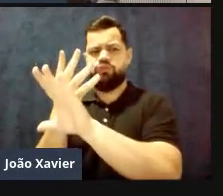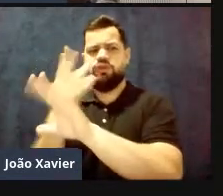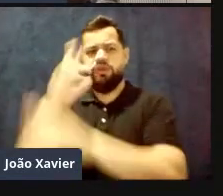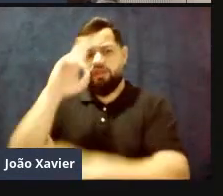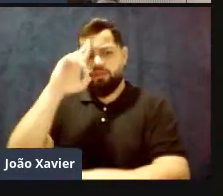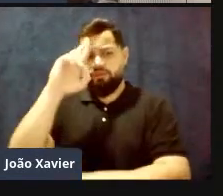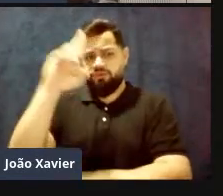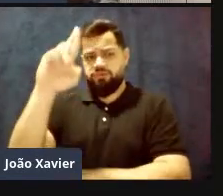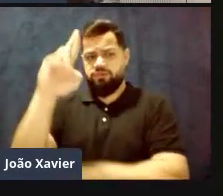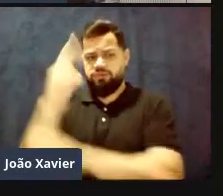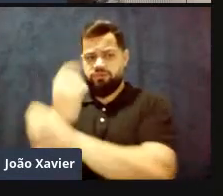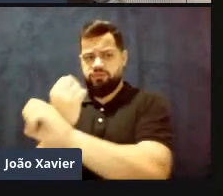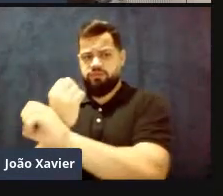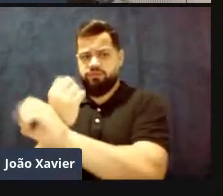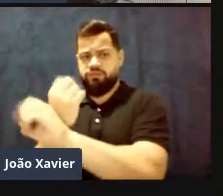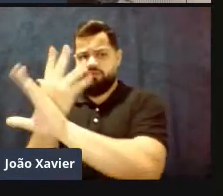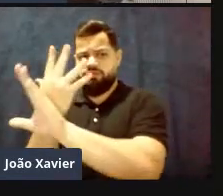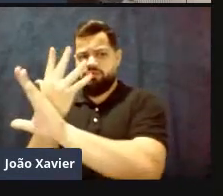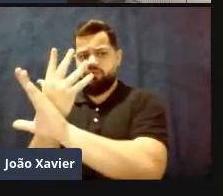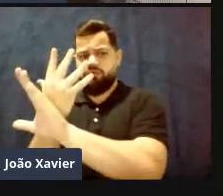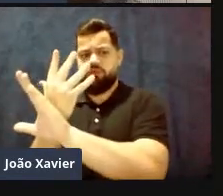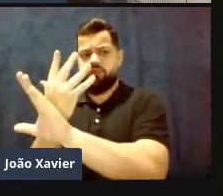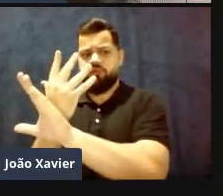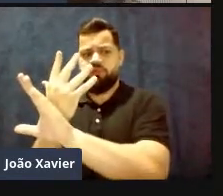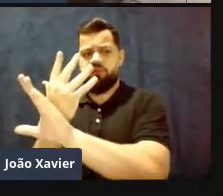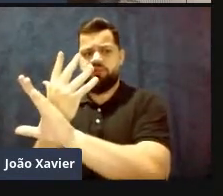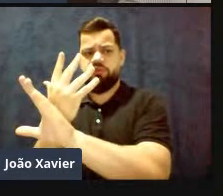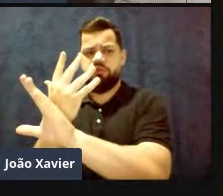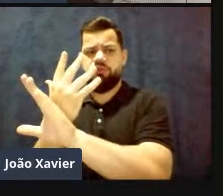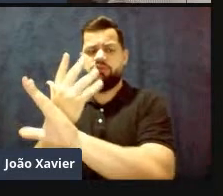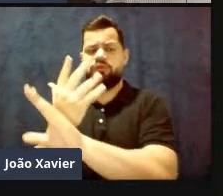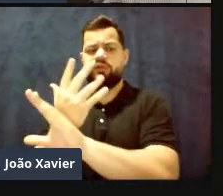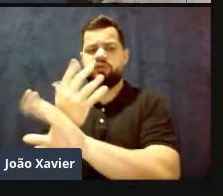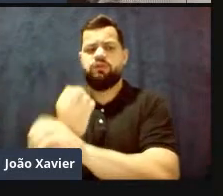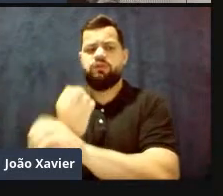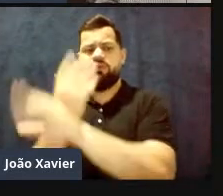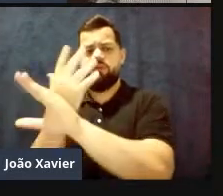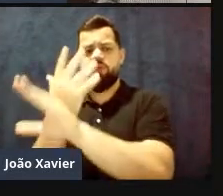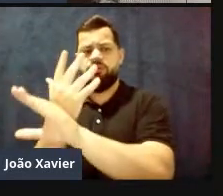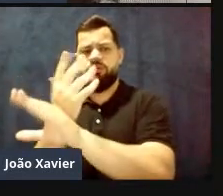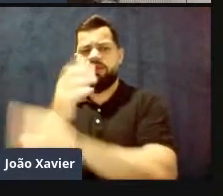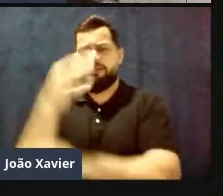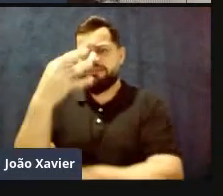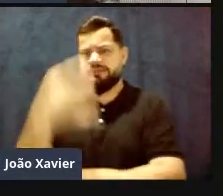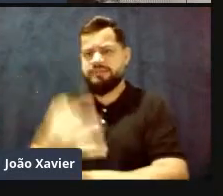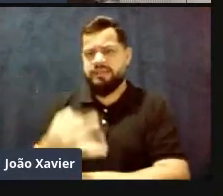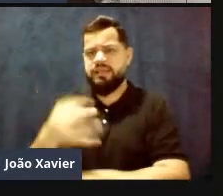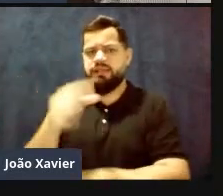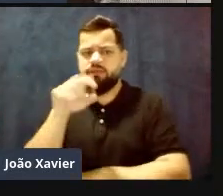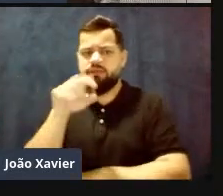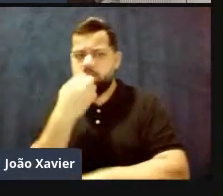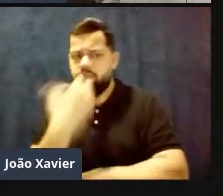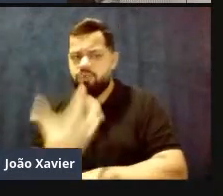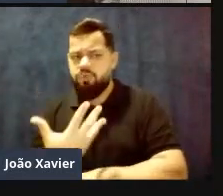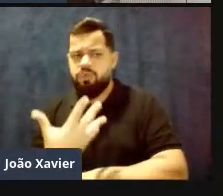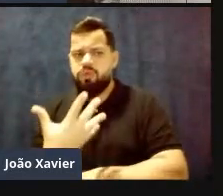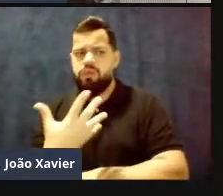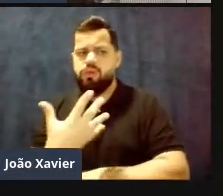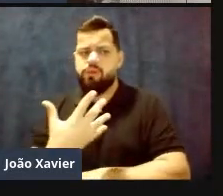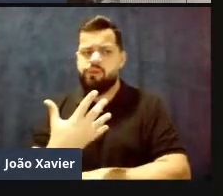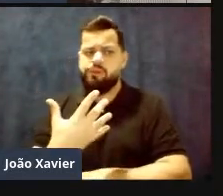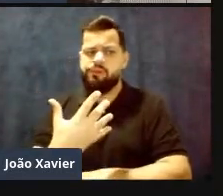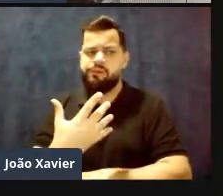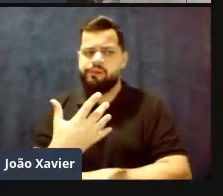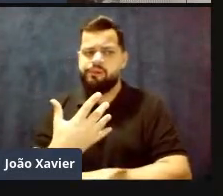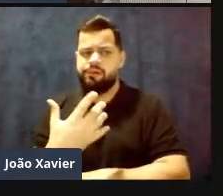ela mandava, fazia videochamadas e quando atendia, ela dizia, Celso, olha isso daqui, é assim que você quer? Tá bom para você? Tá padrão Einstein? Porque a gente tem